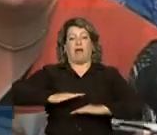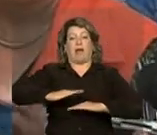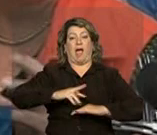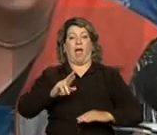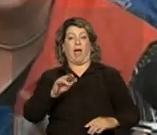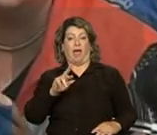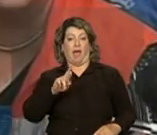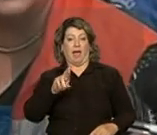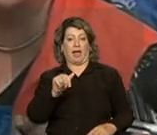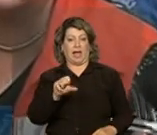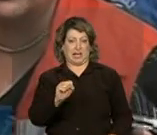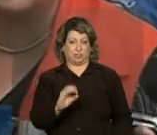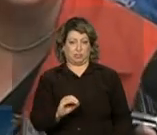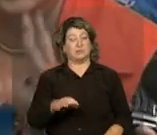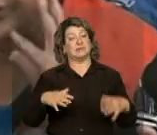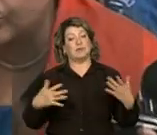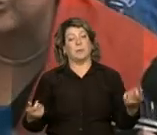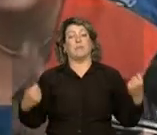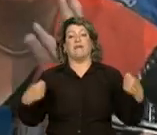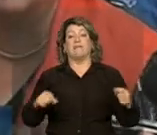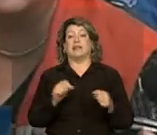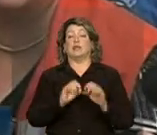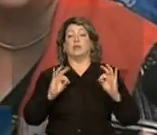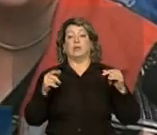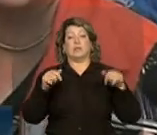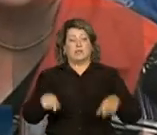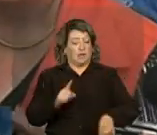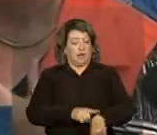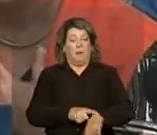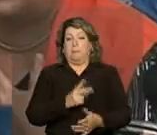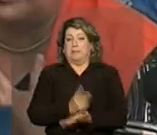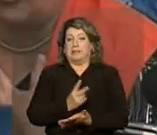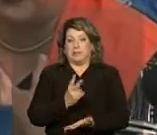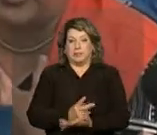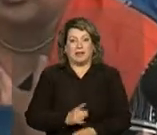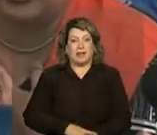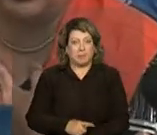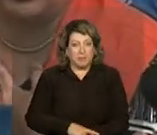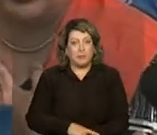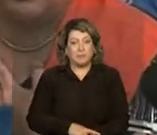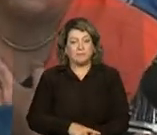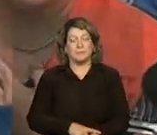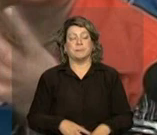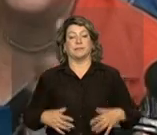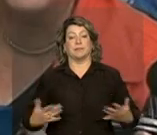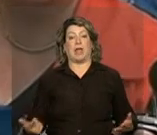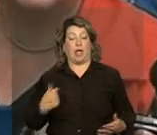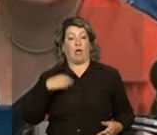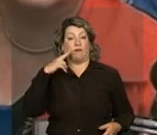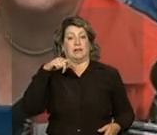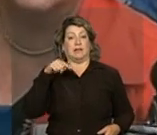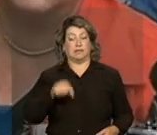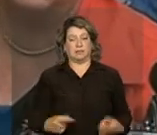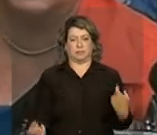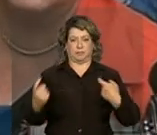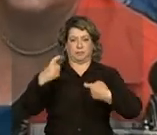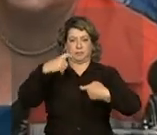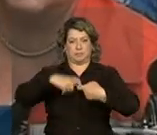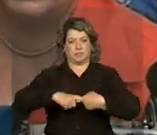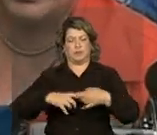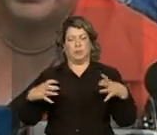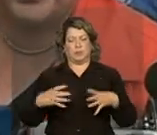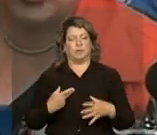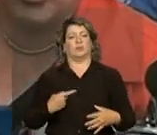Então, nós vamos ter de fazer tudo isso simultaneamente. Eu vejo uma grande parceria entre